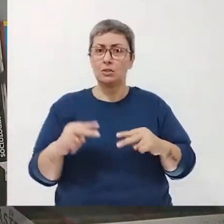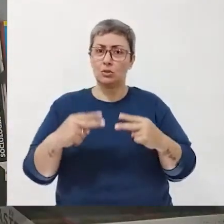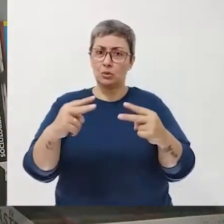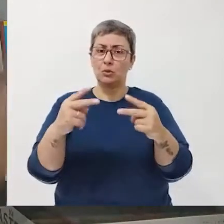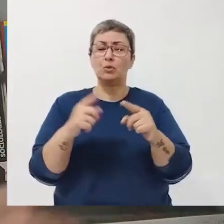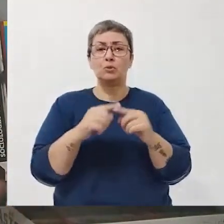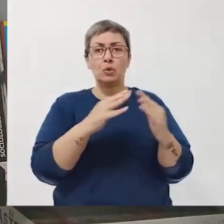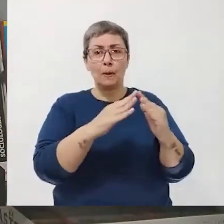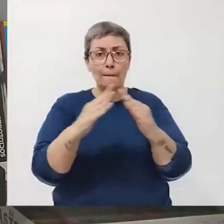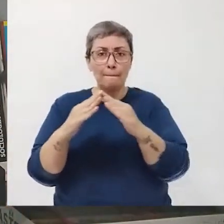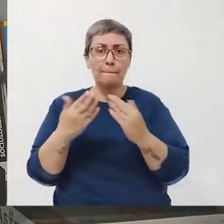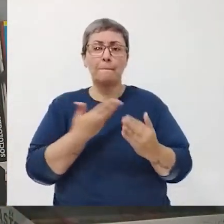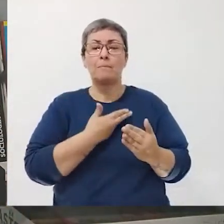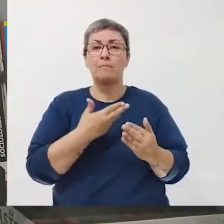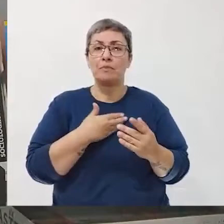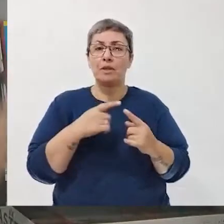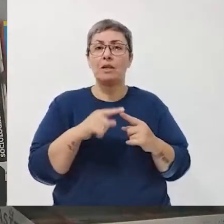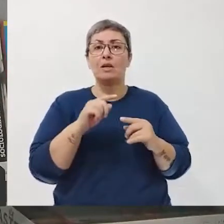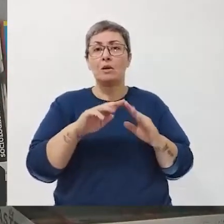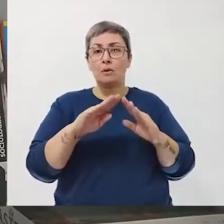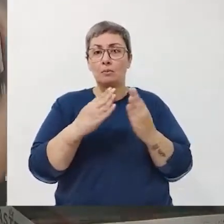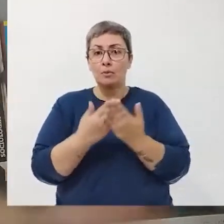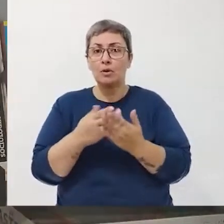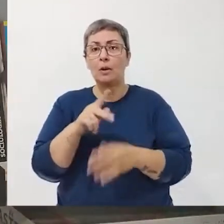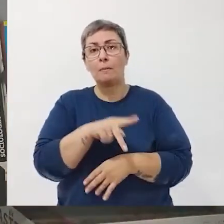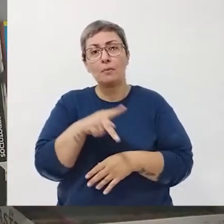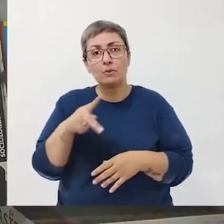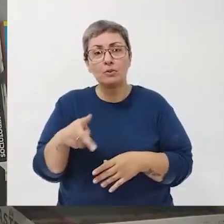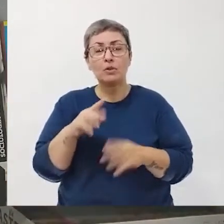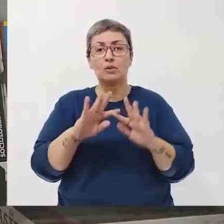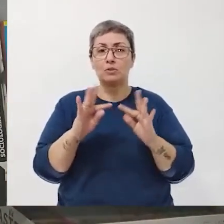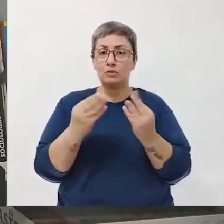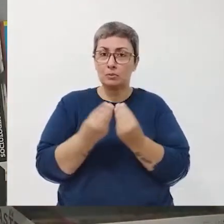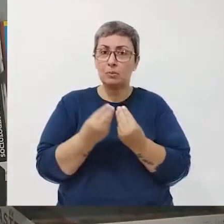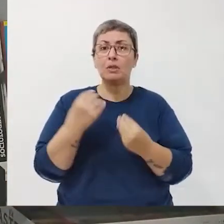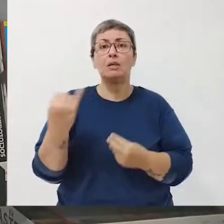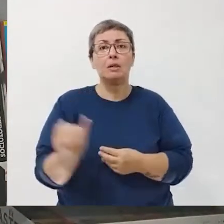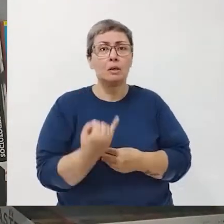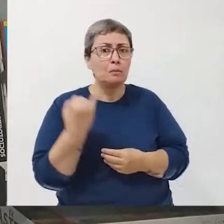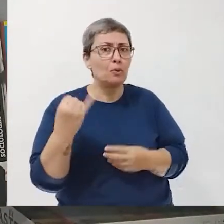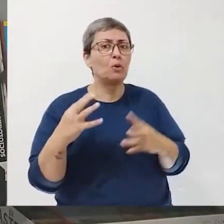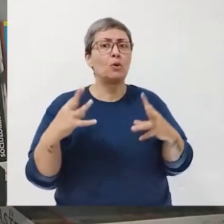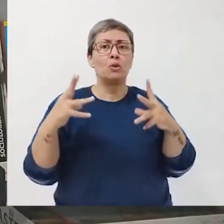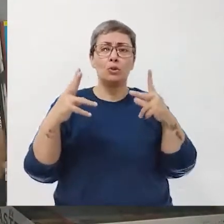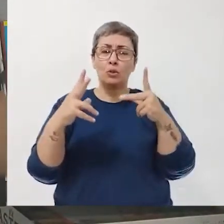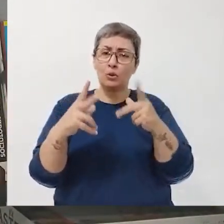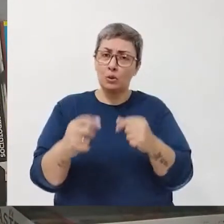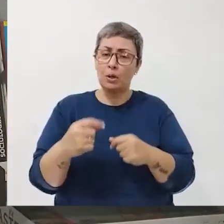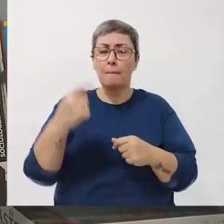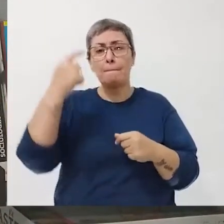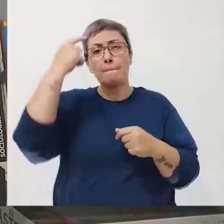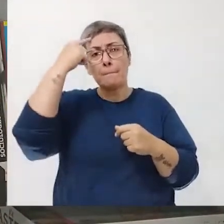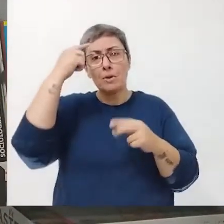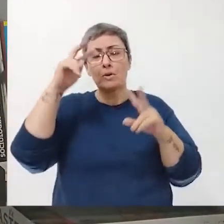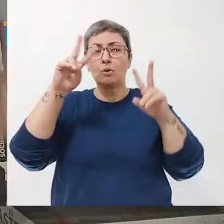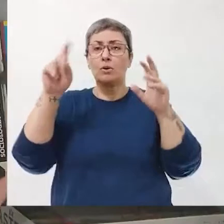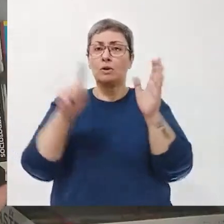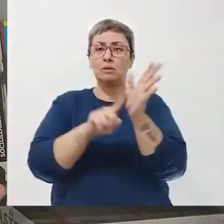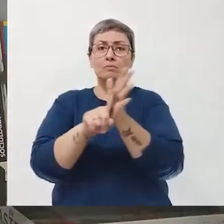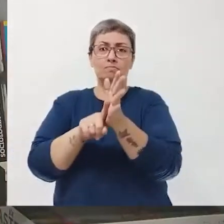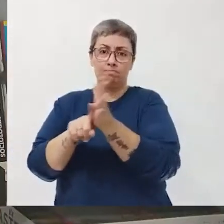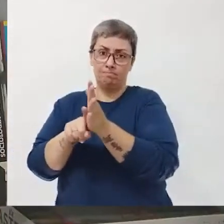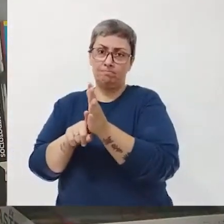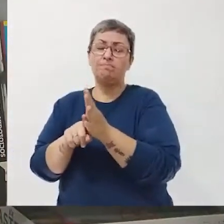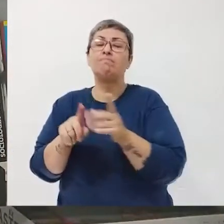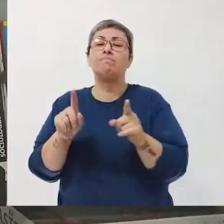compartilhar, vizinhos, amigos, educadores e educadoras, a família de vocês. É importante que todos e todas pensem e